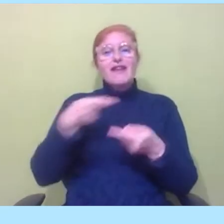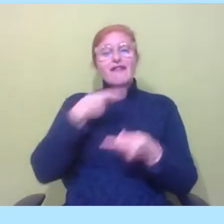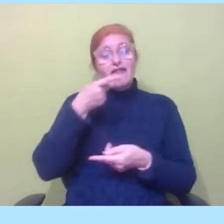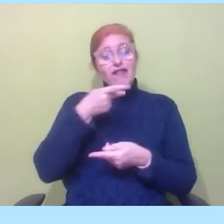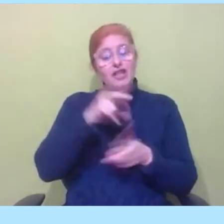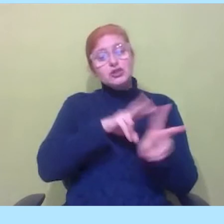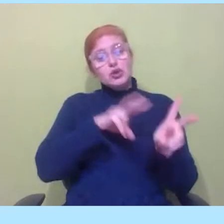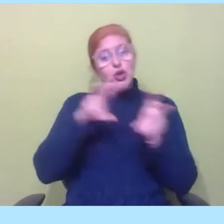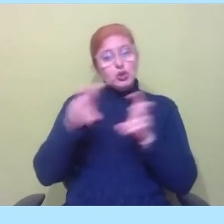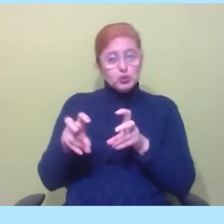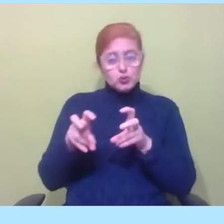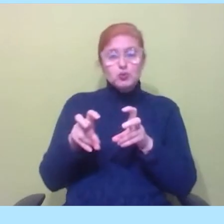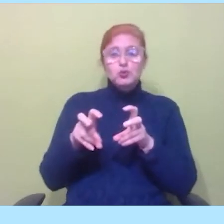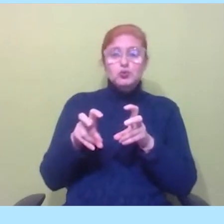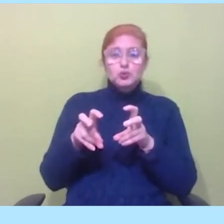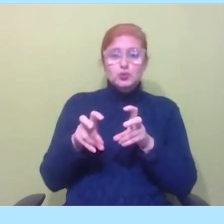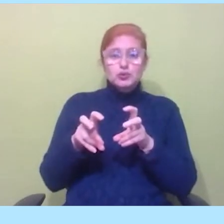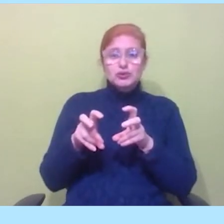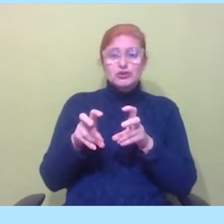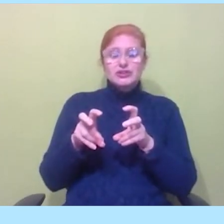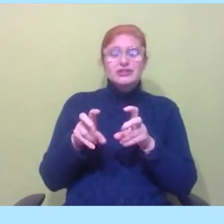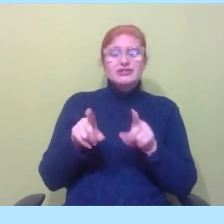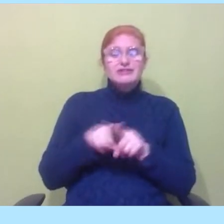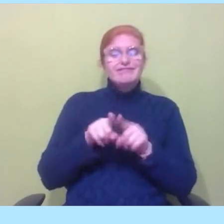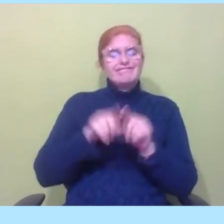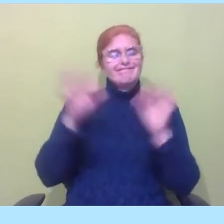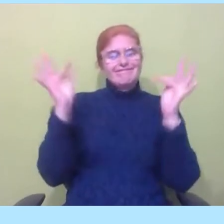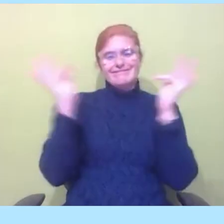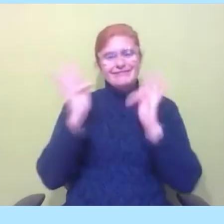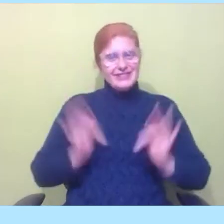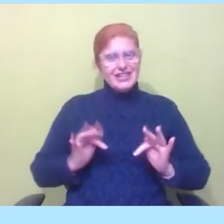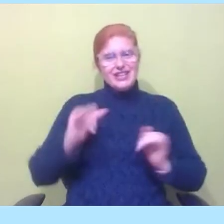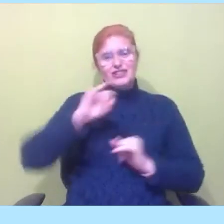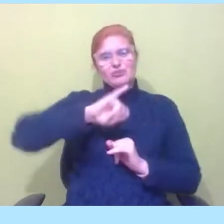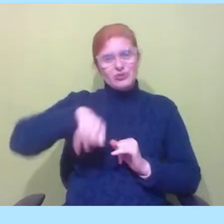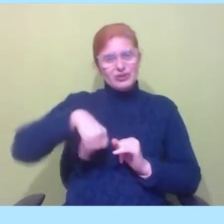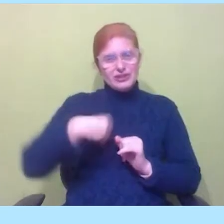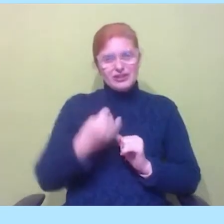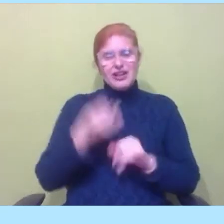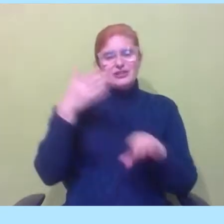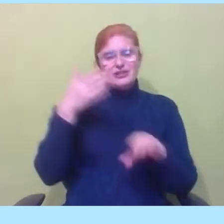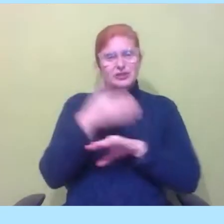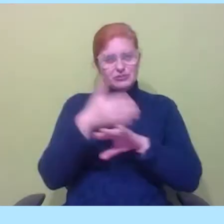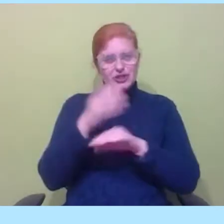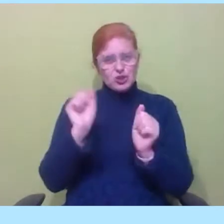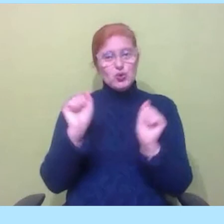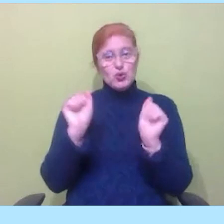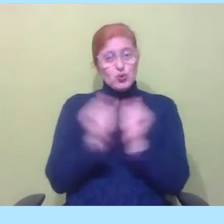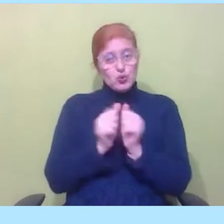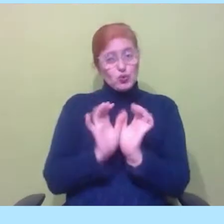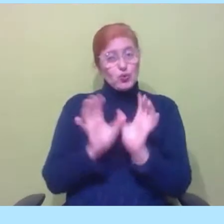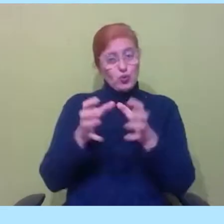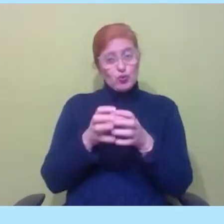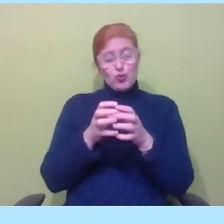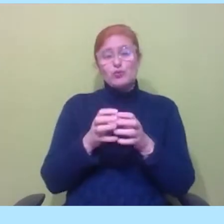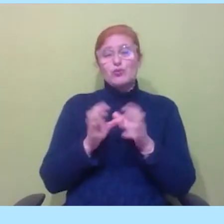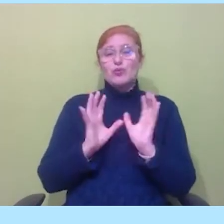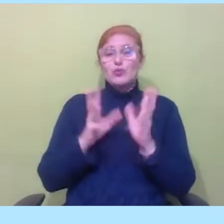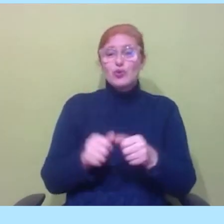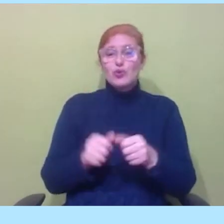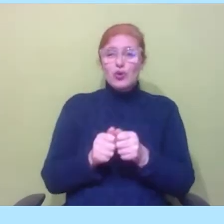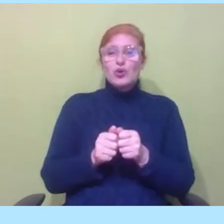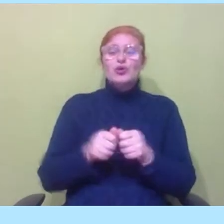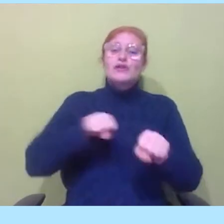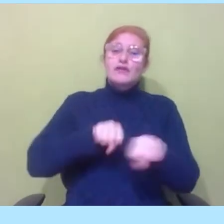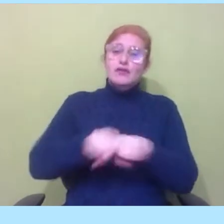a felicidade também, assim, a oportunidade de ter participado junto com vocês todas daquela formação